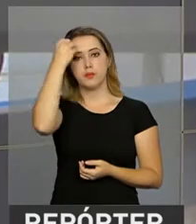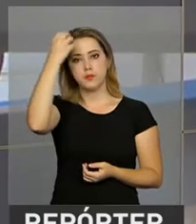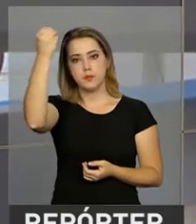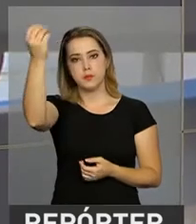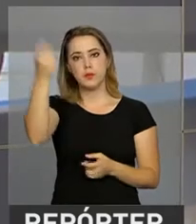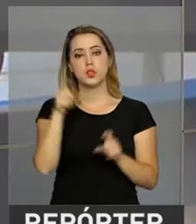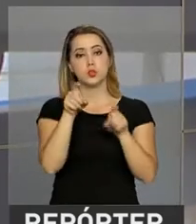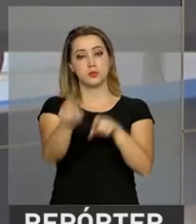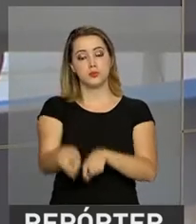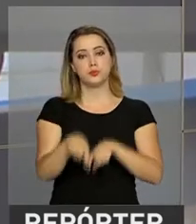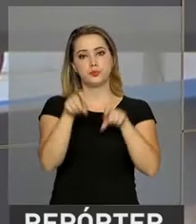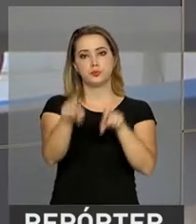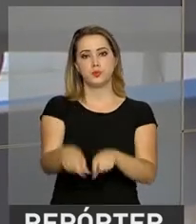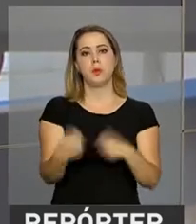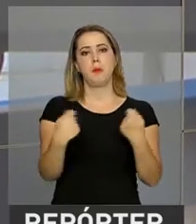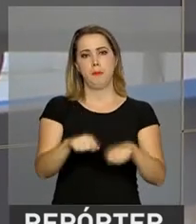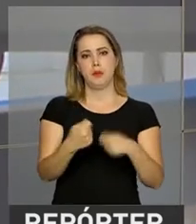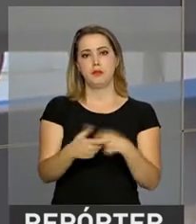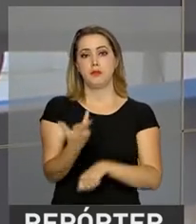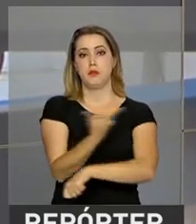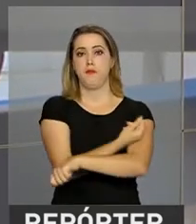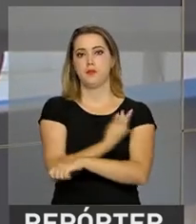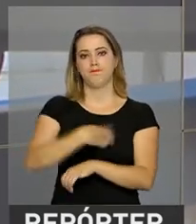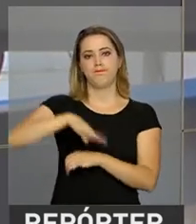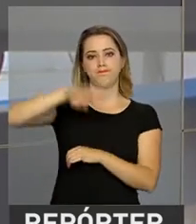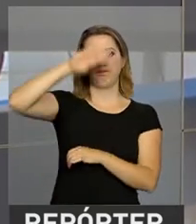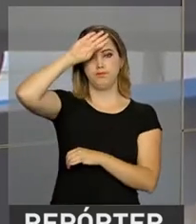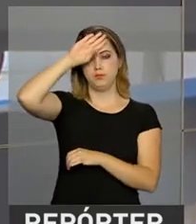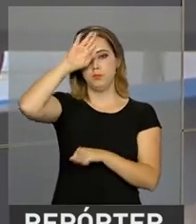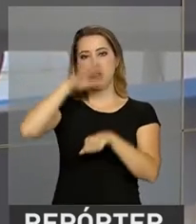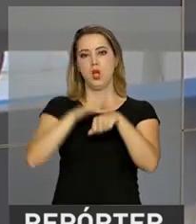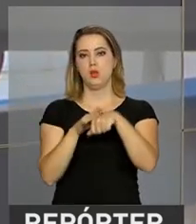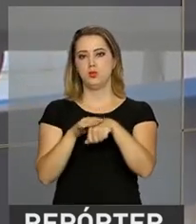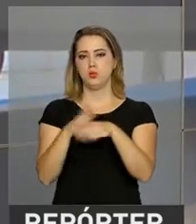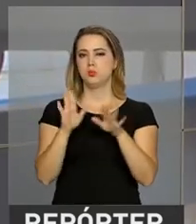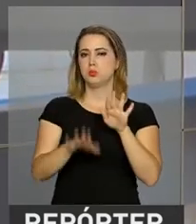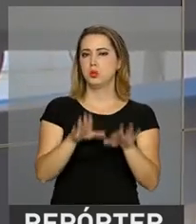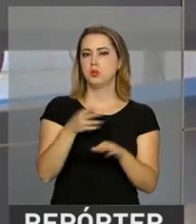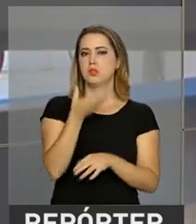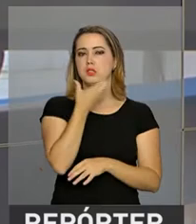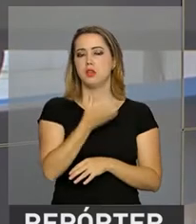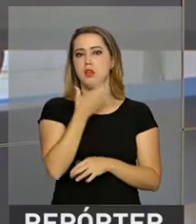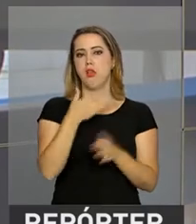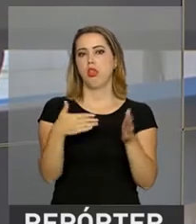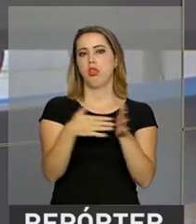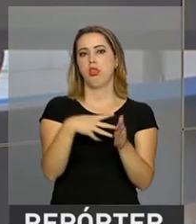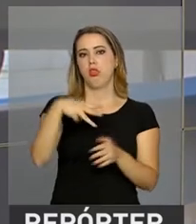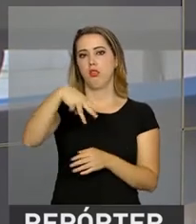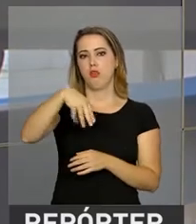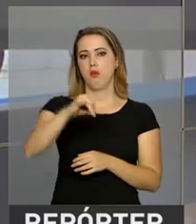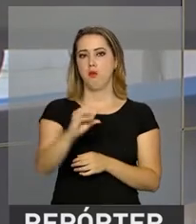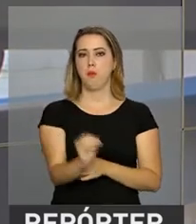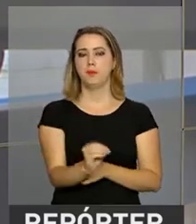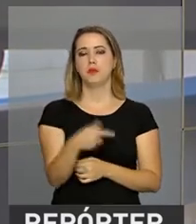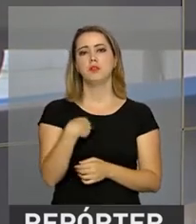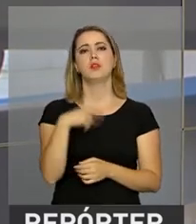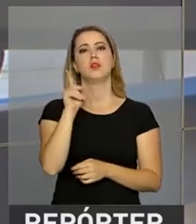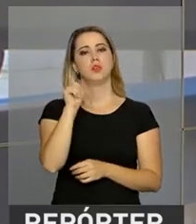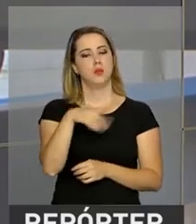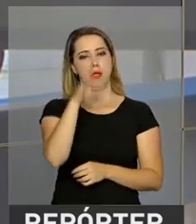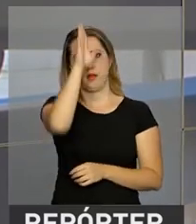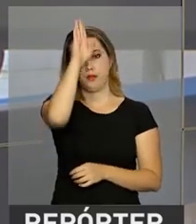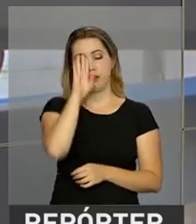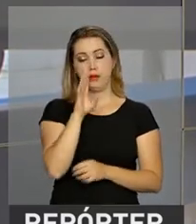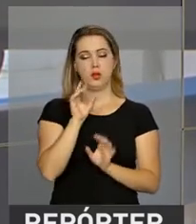se vacinar contra a febre amarela. A doença costuma aparecer mais entre os meses de dezembro e maio. A vacina é feita de graça